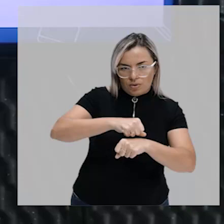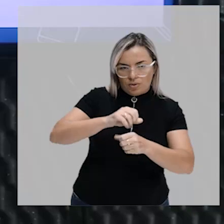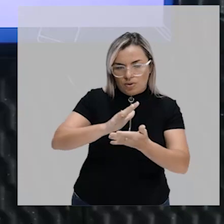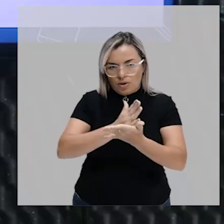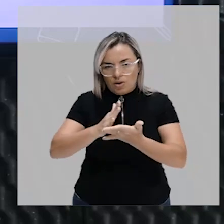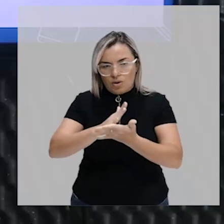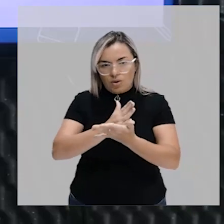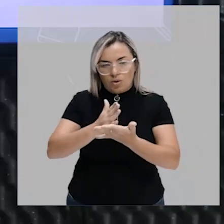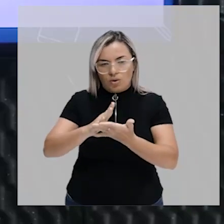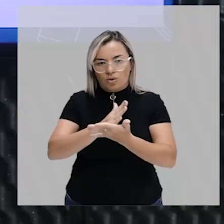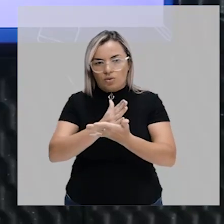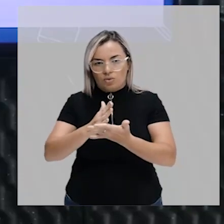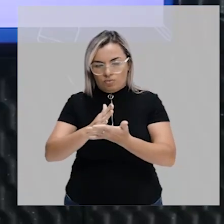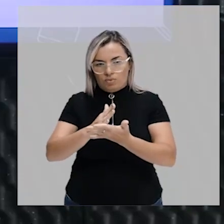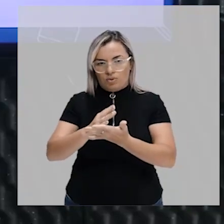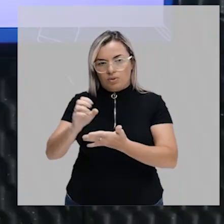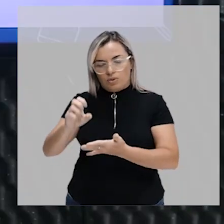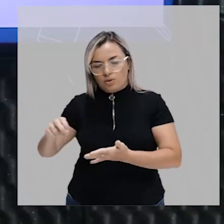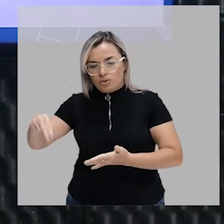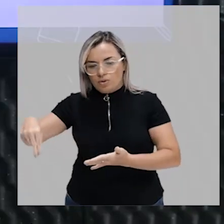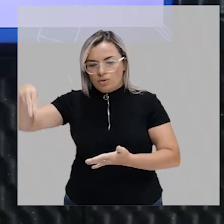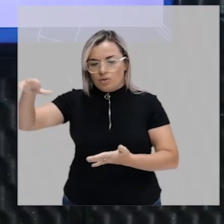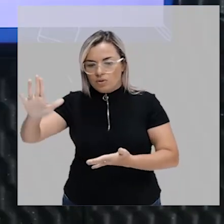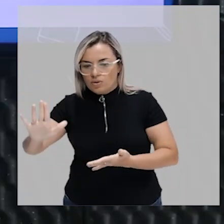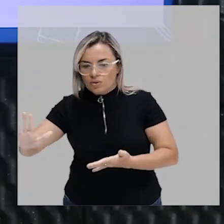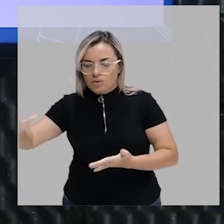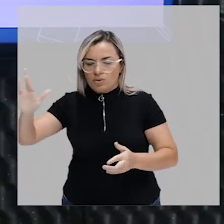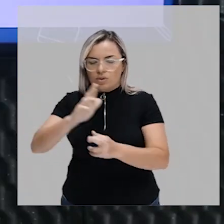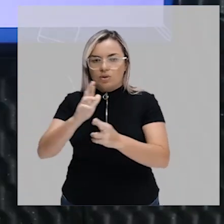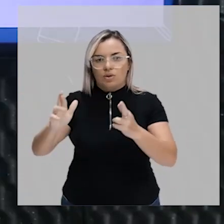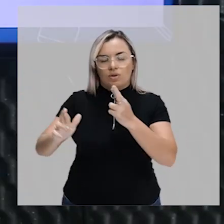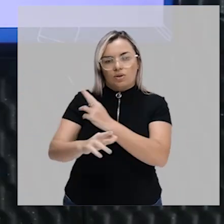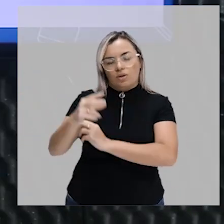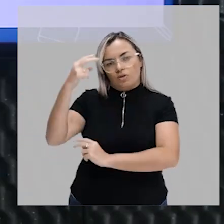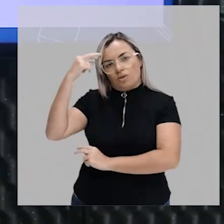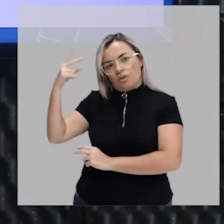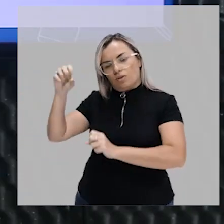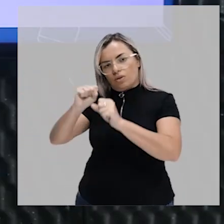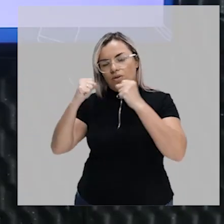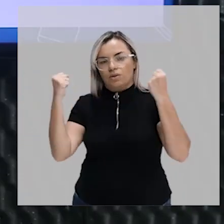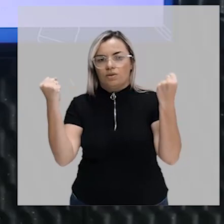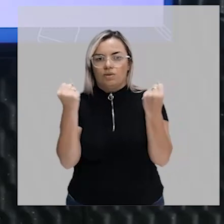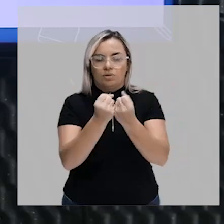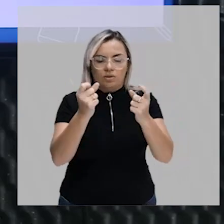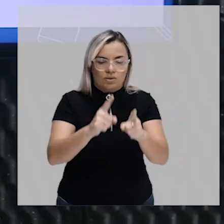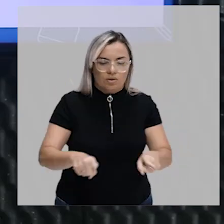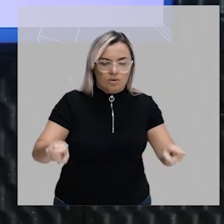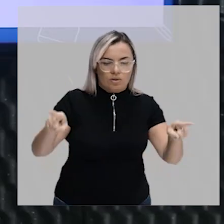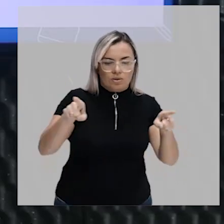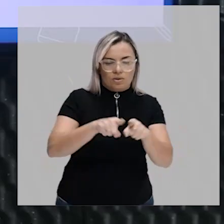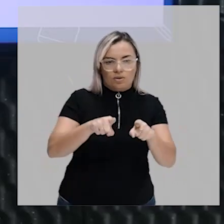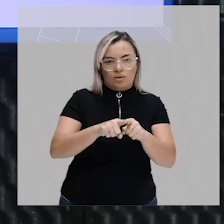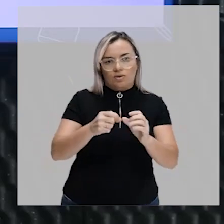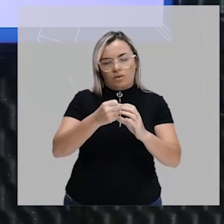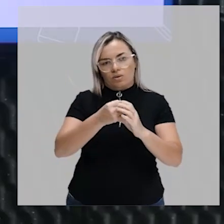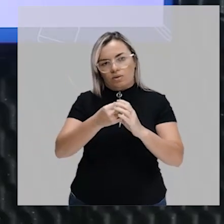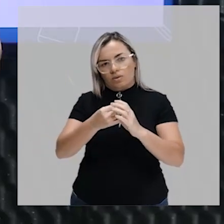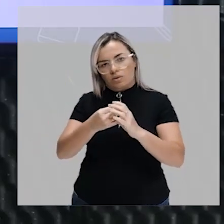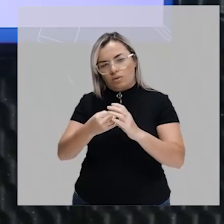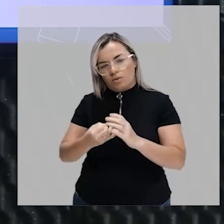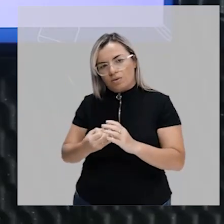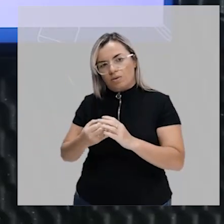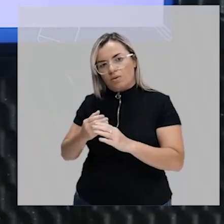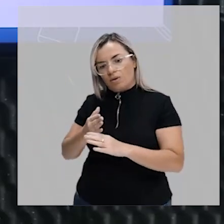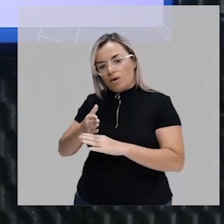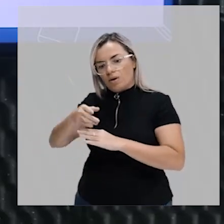do Nordeste ela está muito atrelada ao processo histórico-social, atrelada também às condições de intensificação ambiental